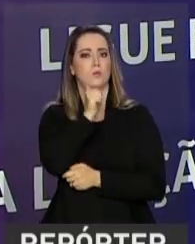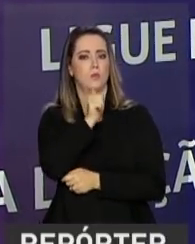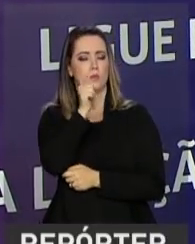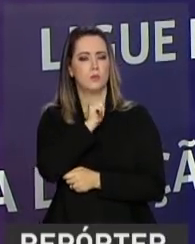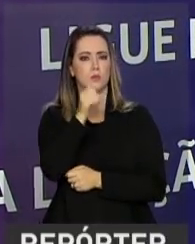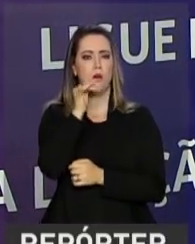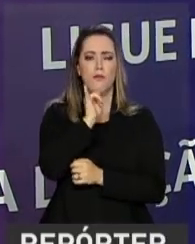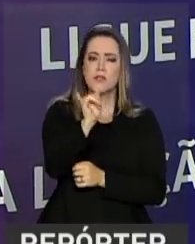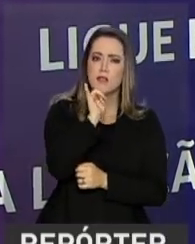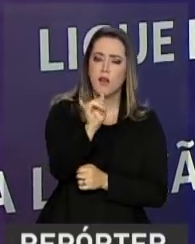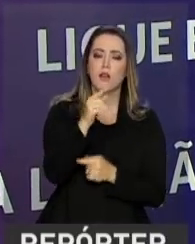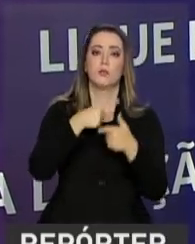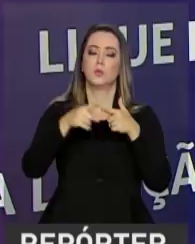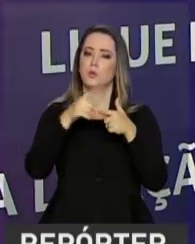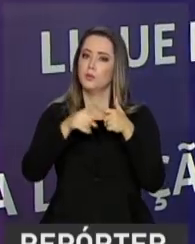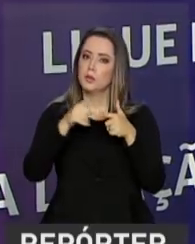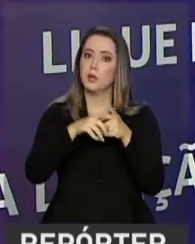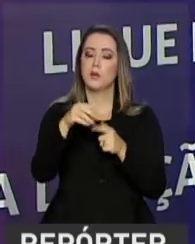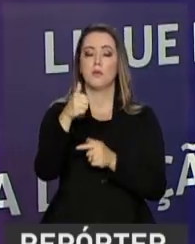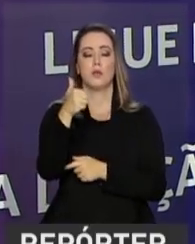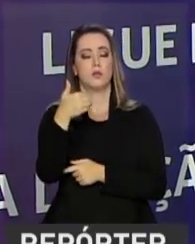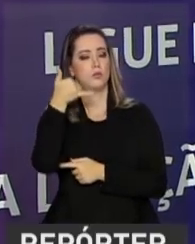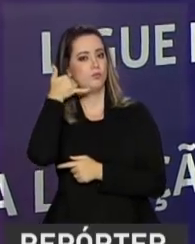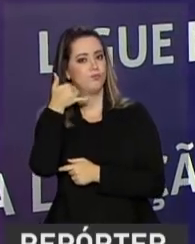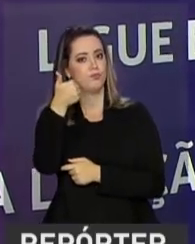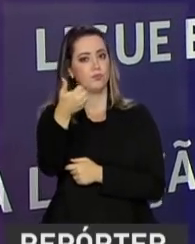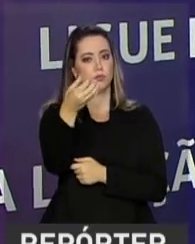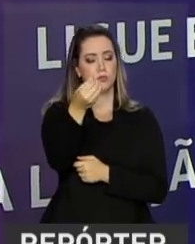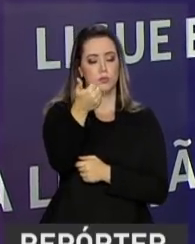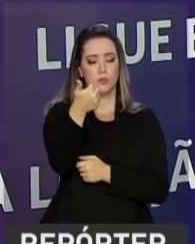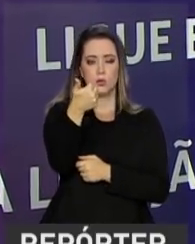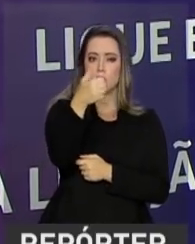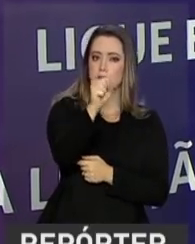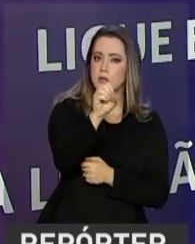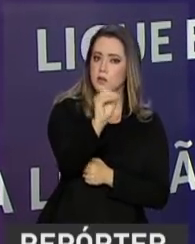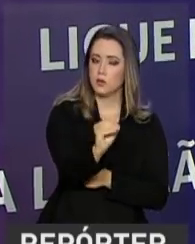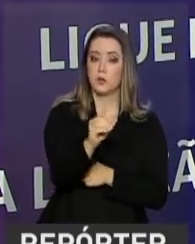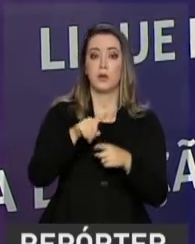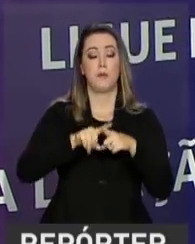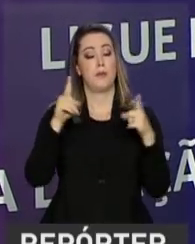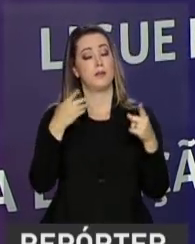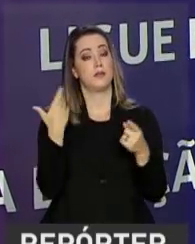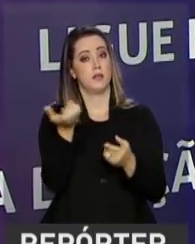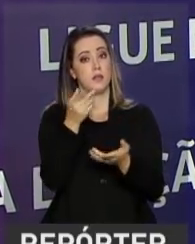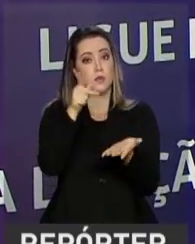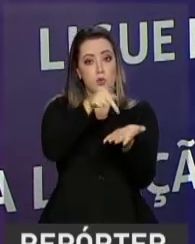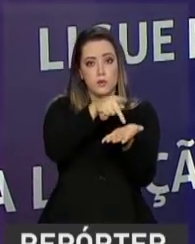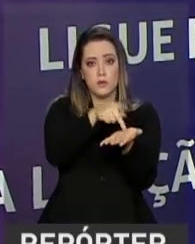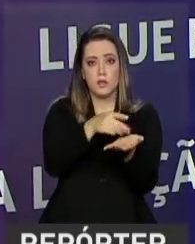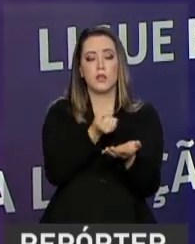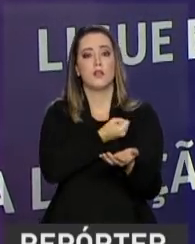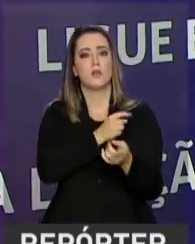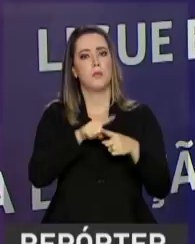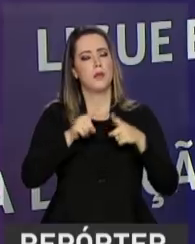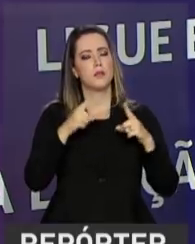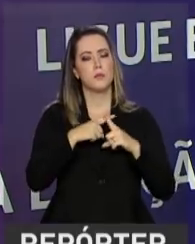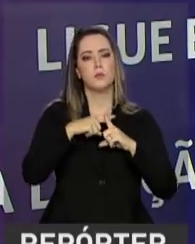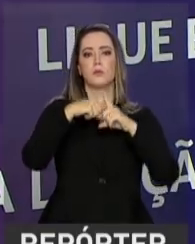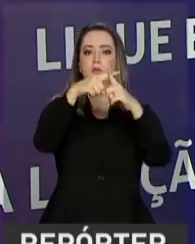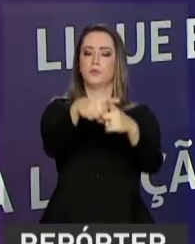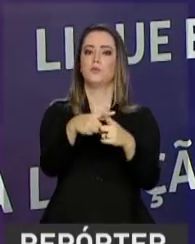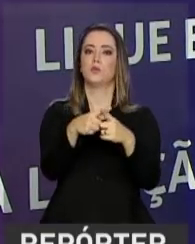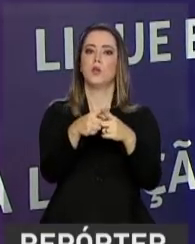então a gente tá este ano querendo dados mais realísticos mas tendo uma expectativa de que seja um carnaval mais positivo em termos de